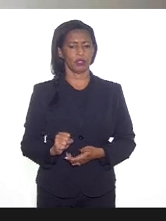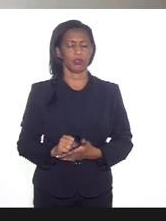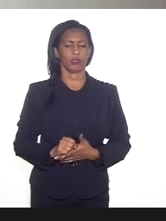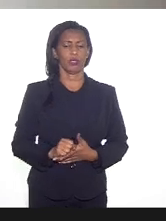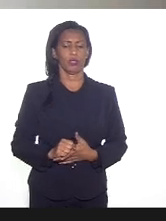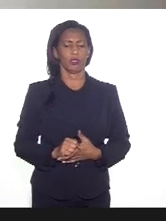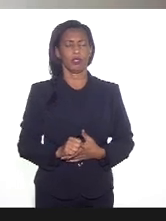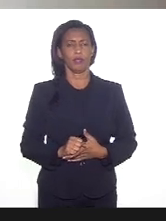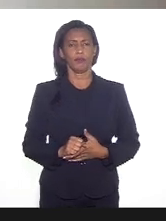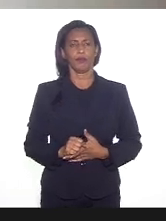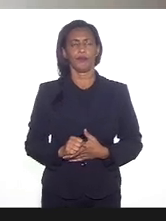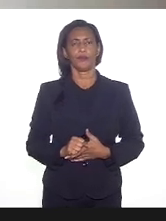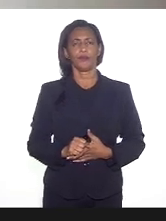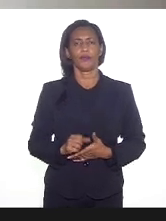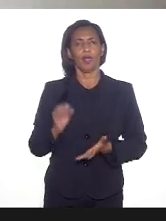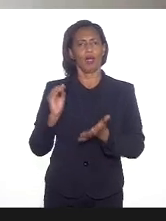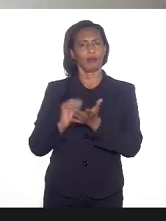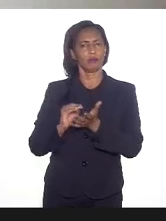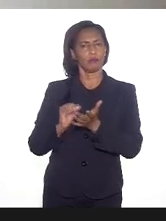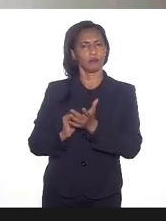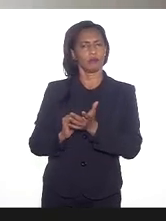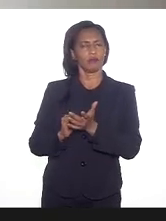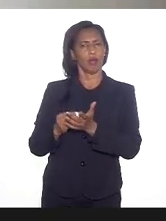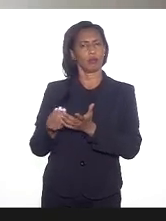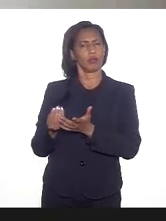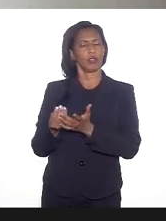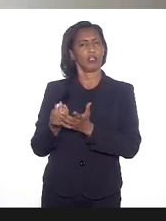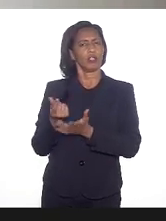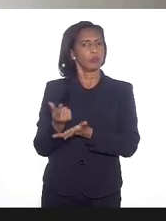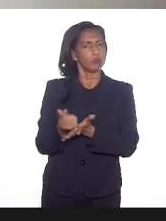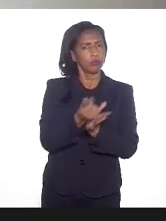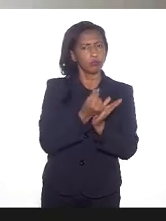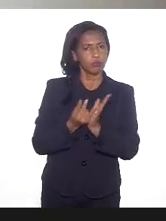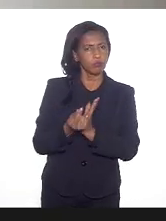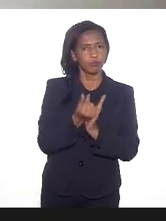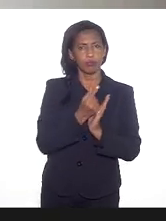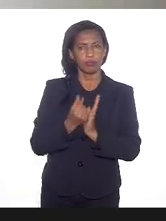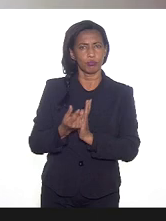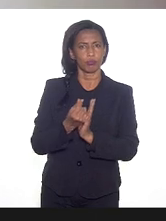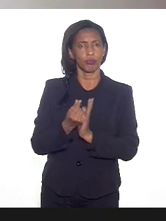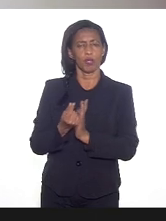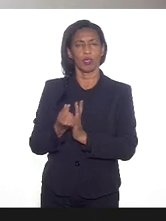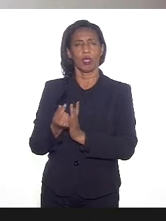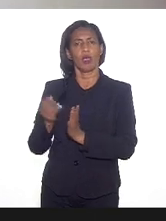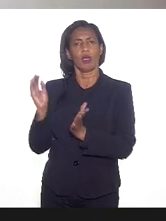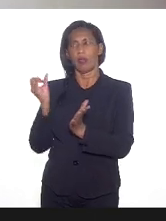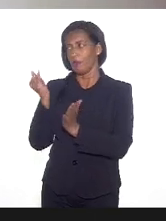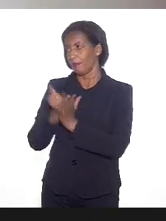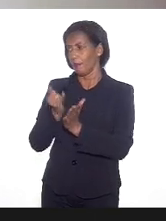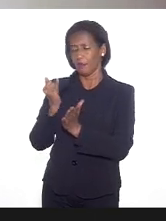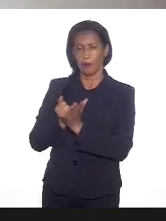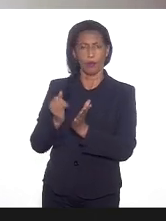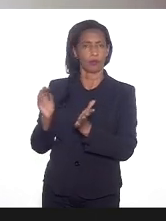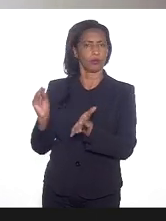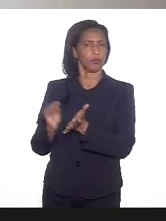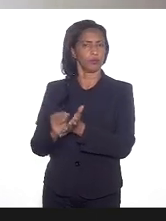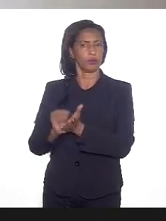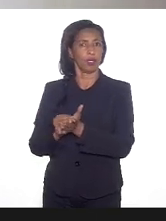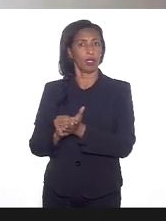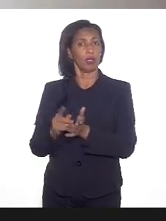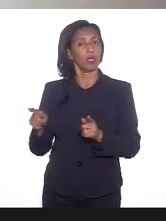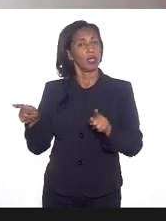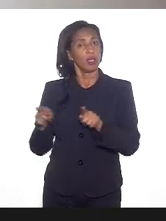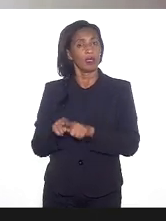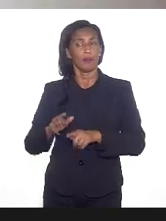o desfinanciamento, as operações, né, de antecipação de receitas e a crise,